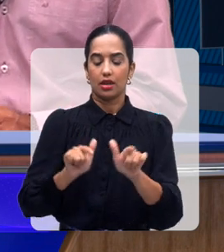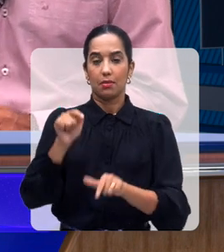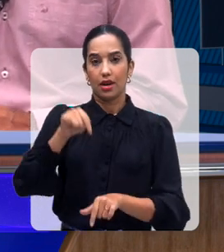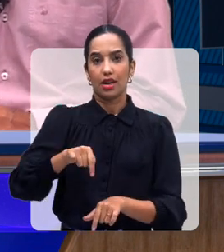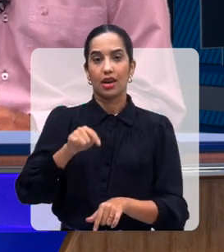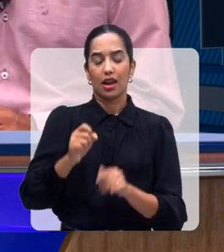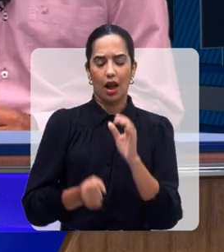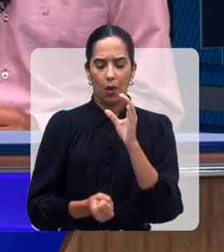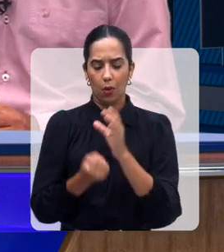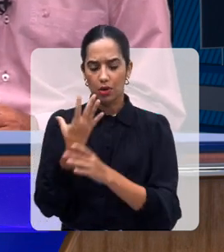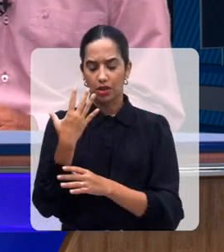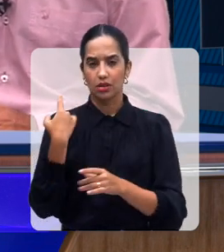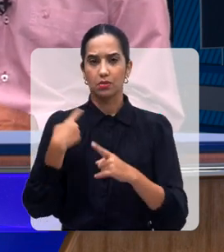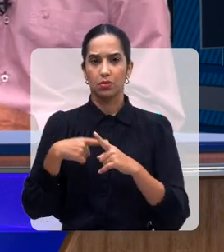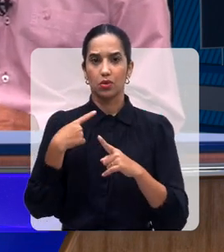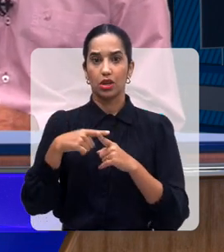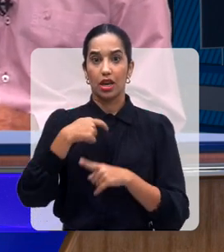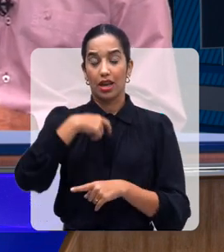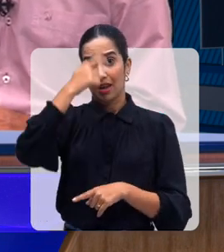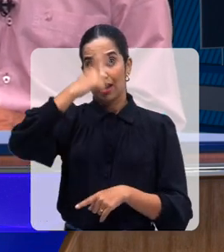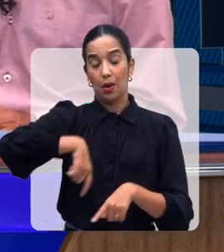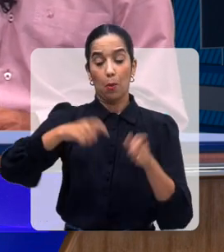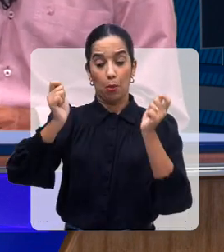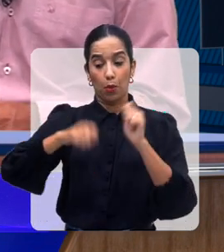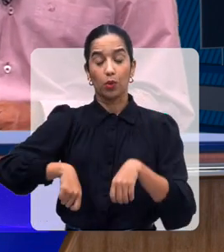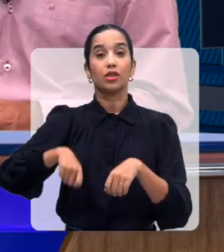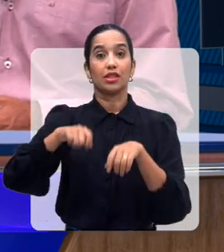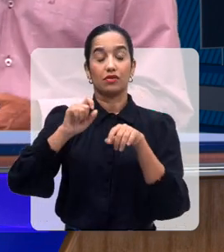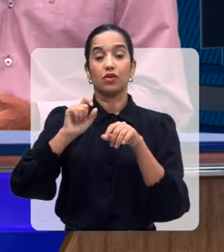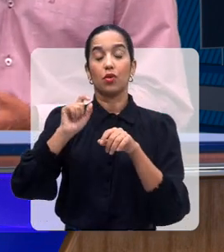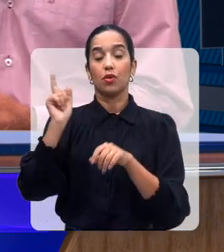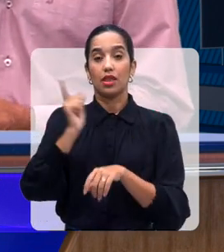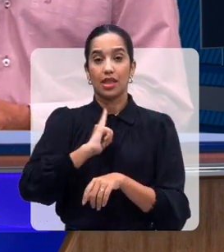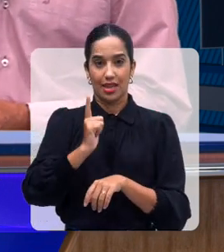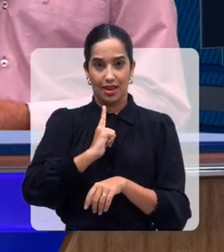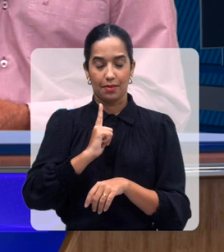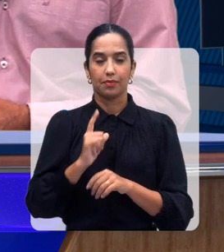ele só tem acontecido porque eu tenho o privilégio de ter...